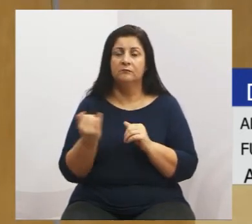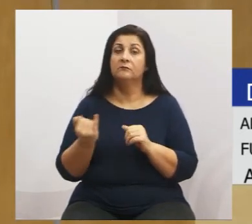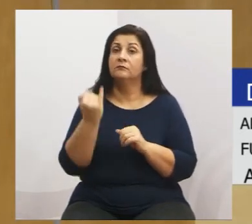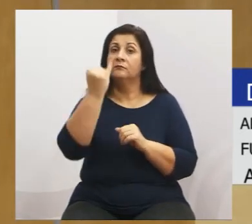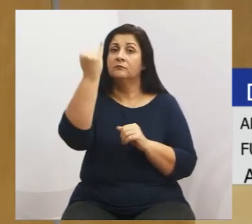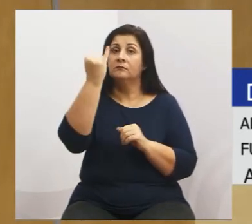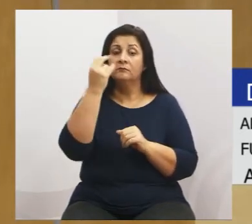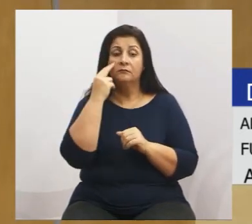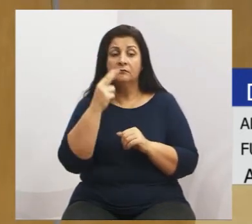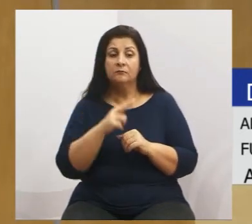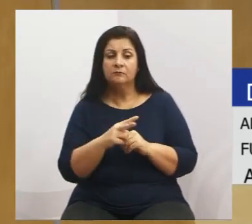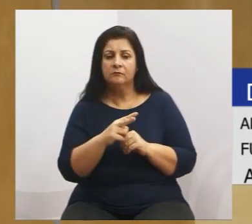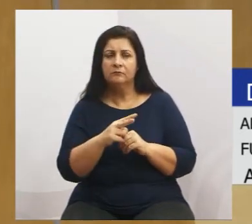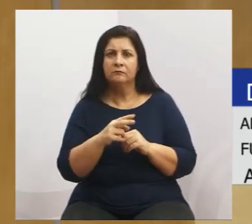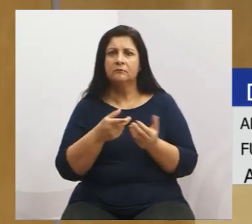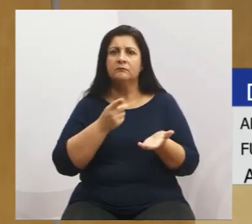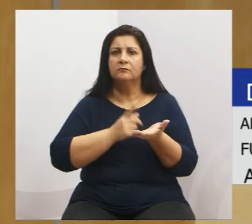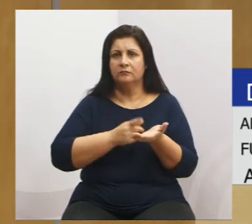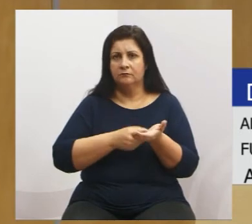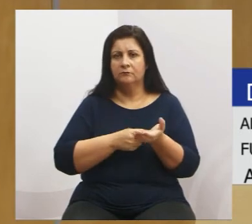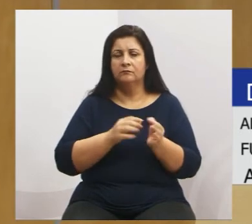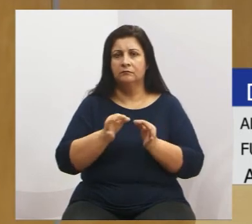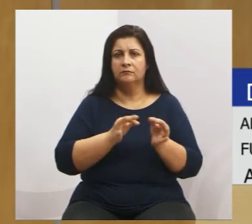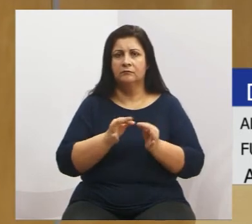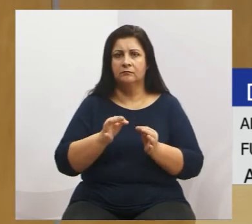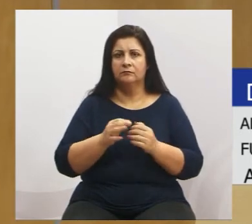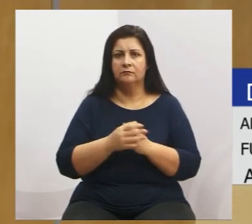tão importante revisão do nosso plano diretor.